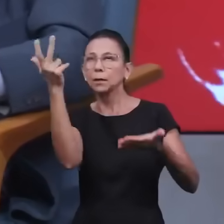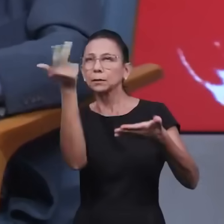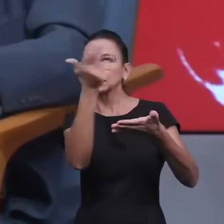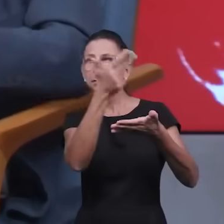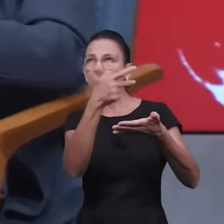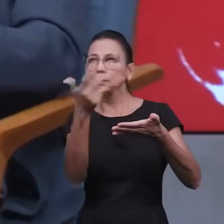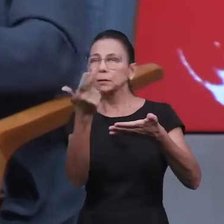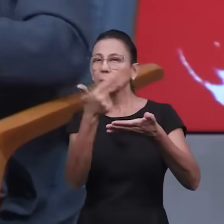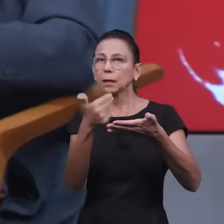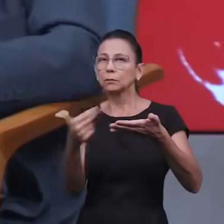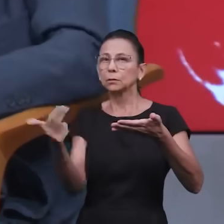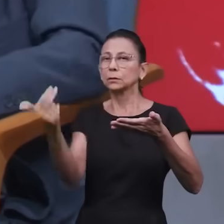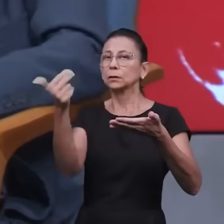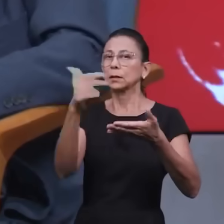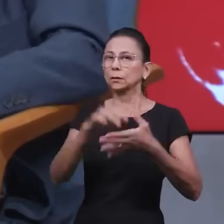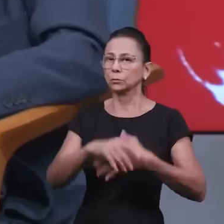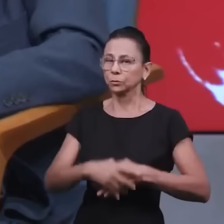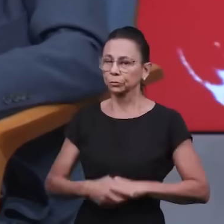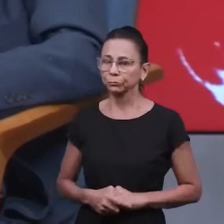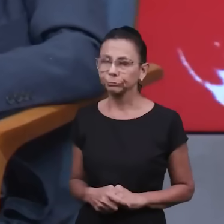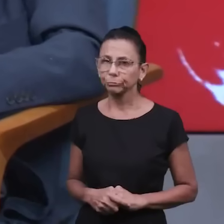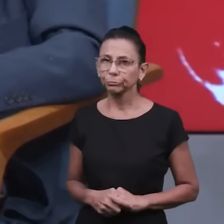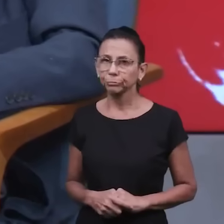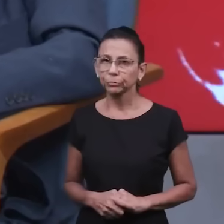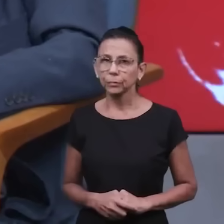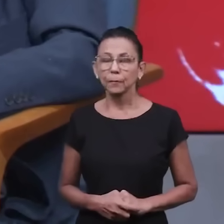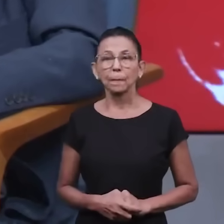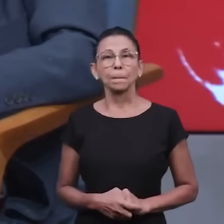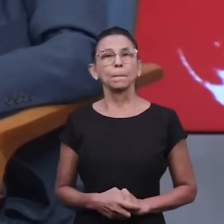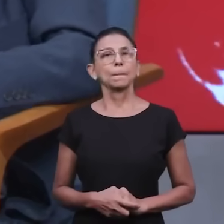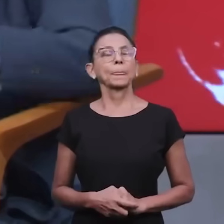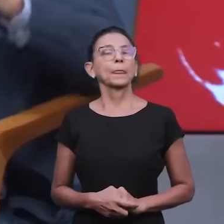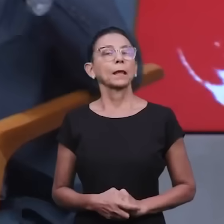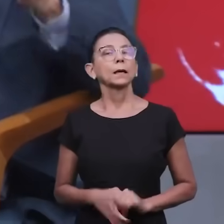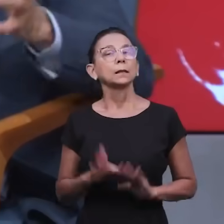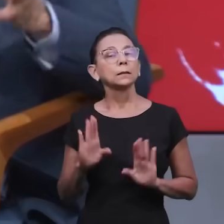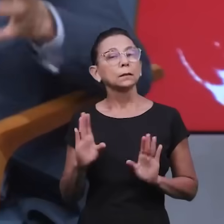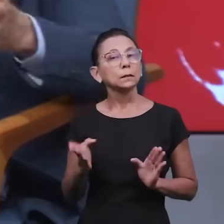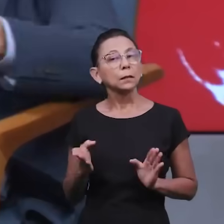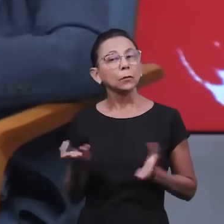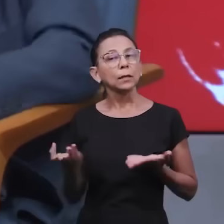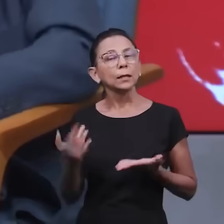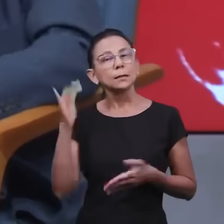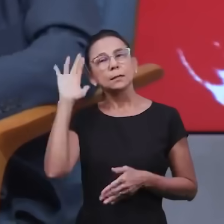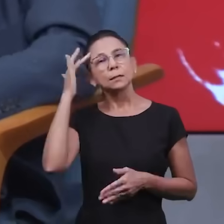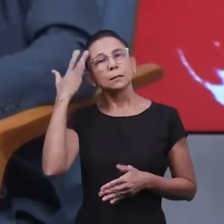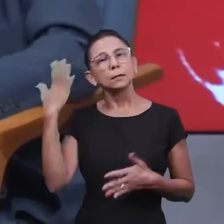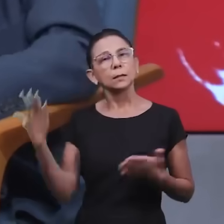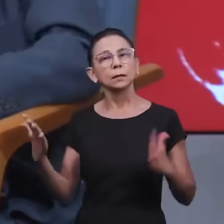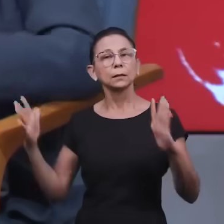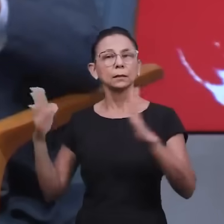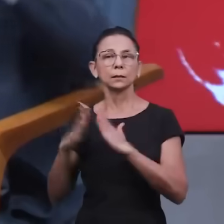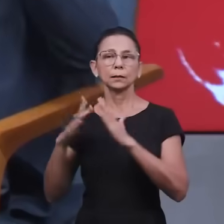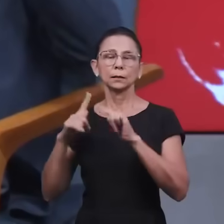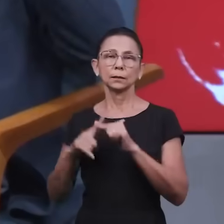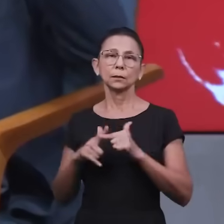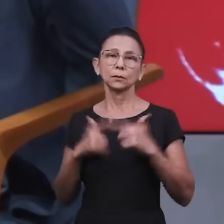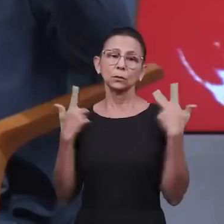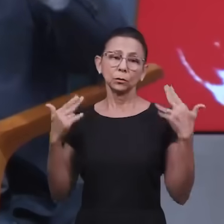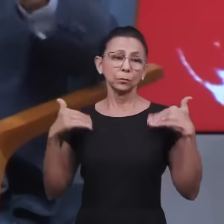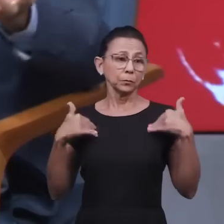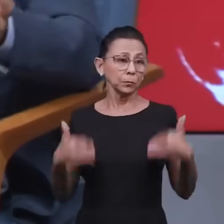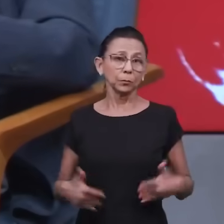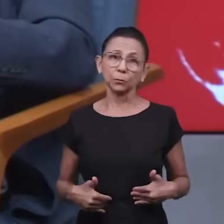apóstolos ali e ao Espírito Santo. Então, há uma série de orientações. Aquilo ali é corpo. Paulo